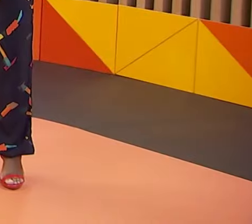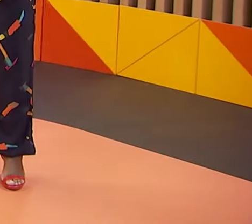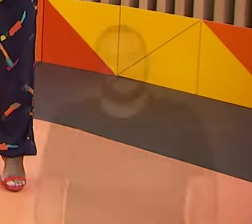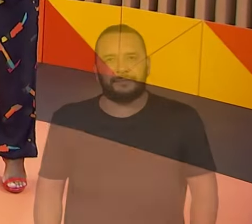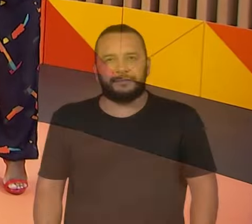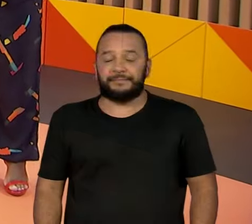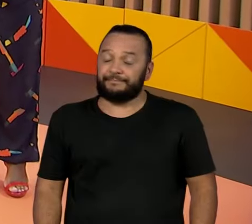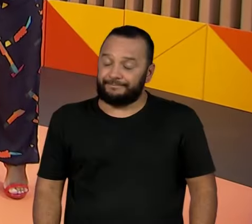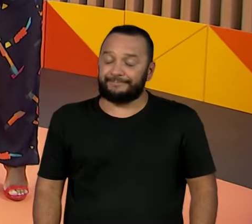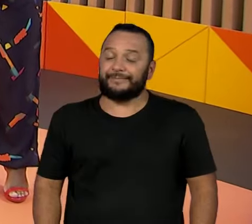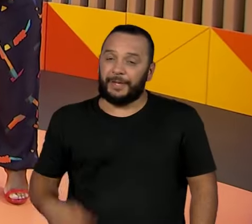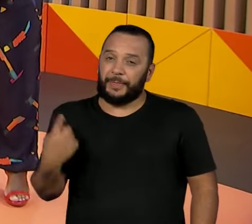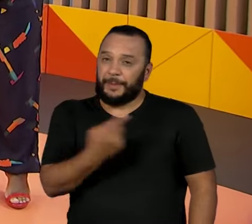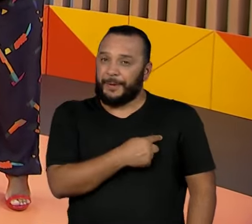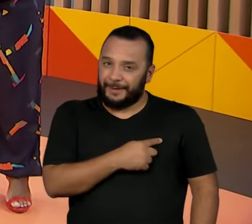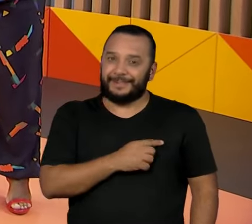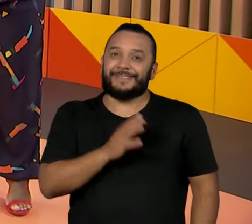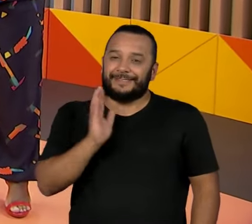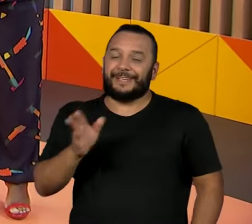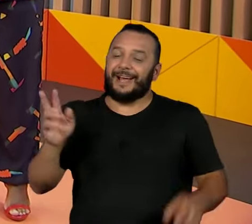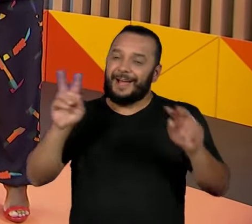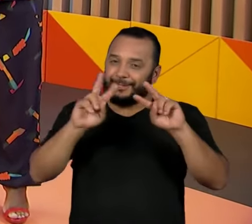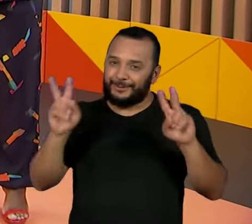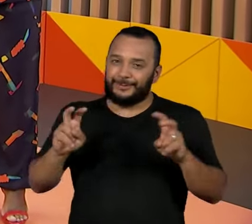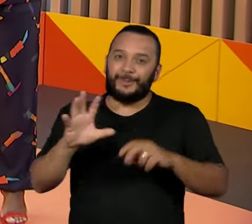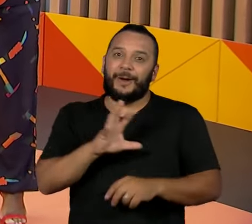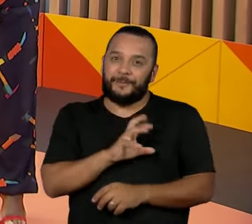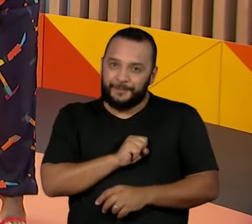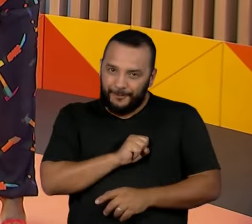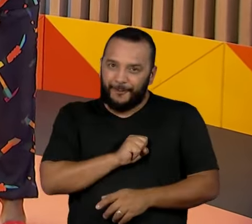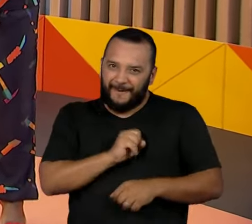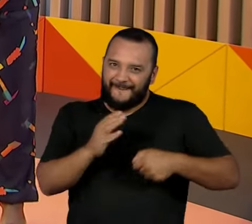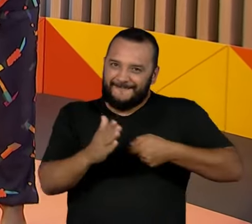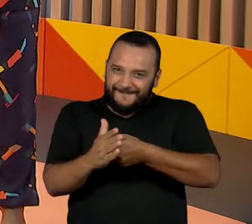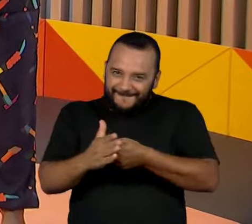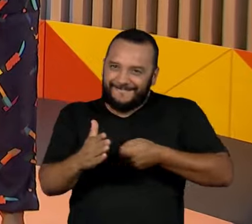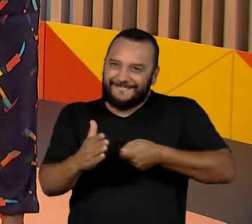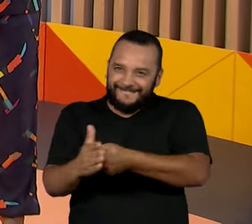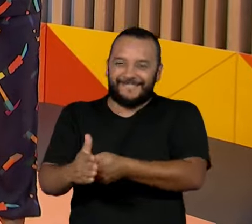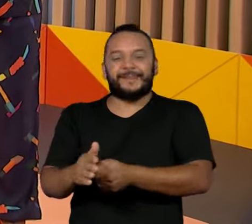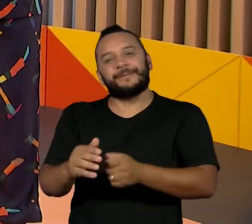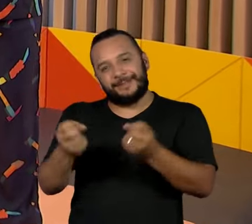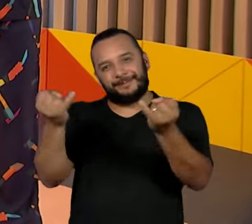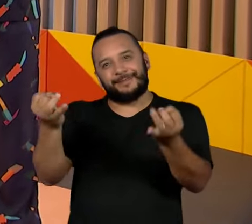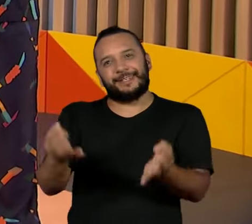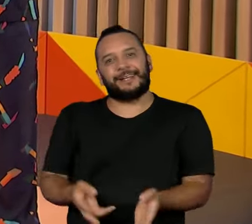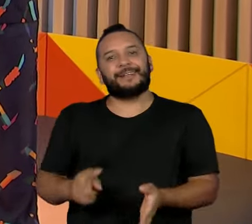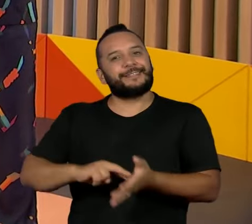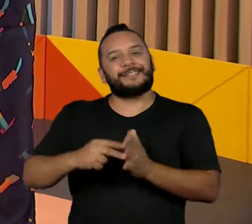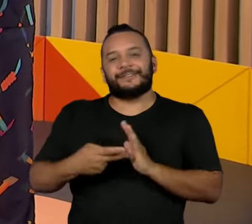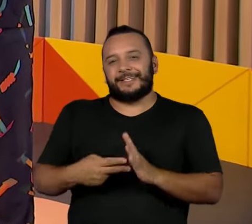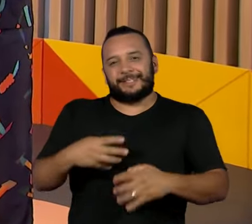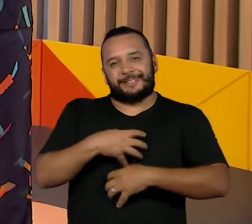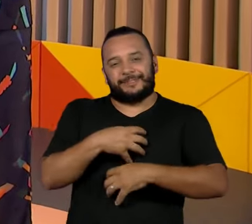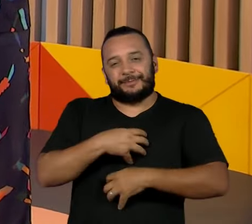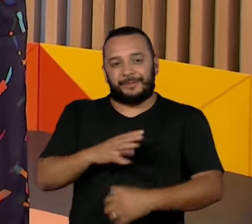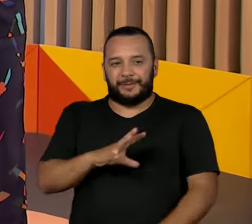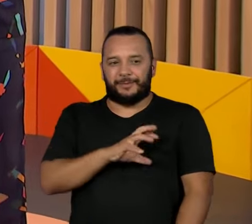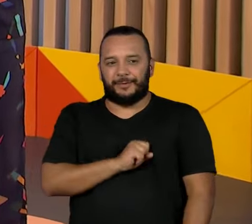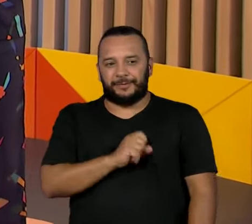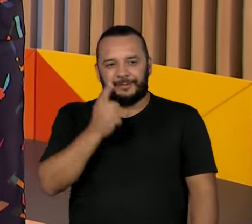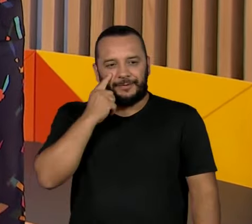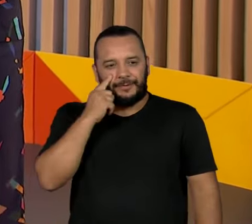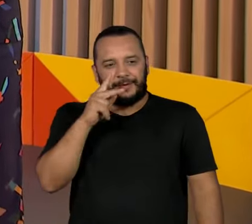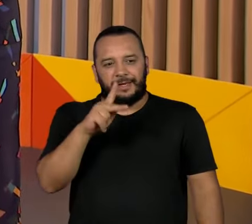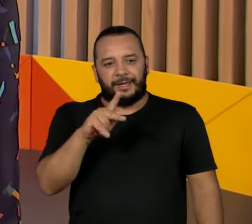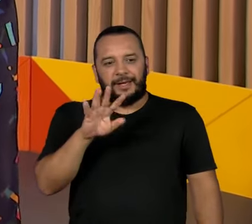E a gente insistiu bastante no assunto amor para tentar entender e descrever esse sentimento. Olha só como Catiúcia